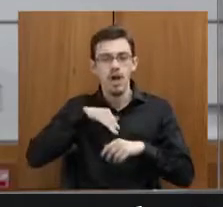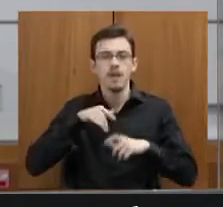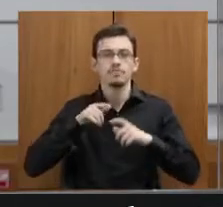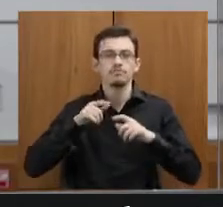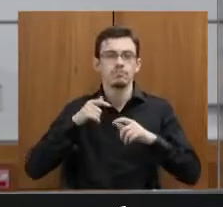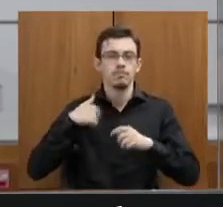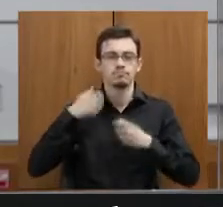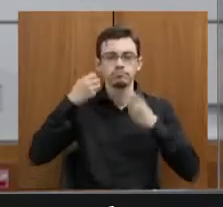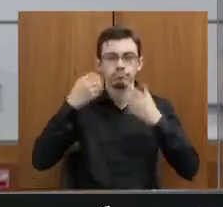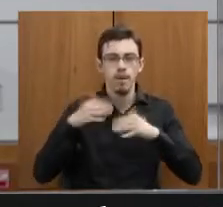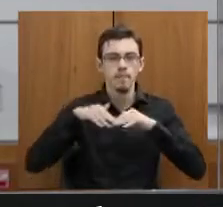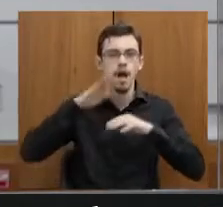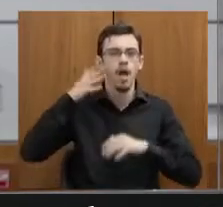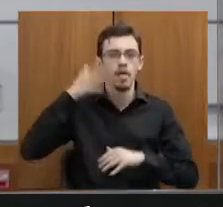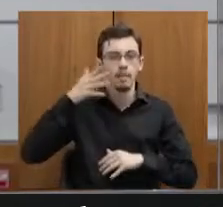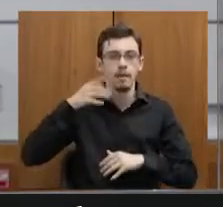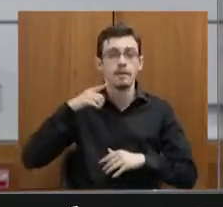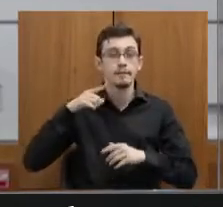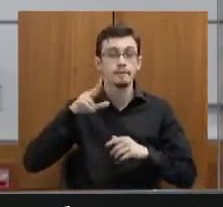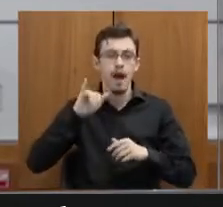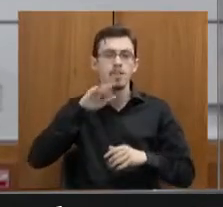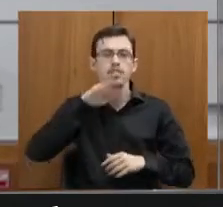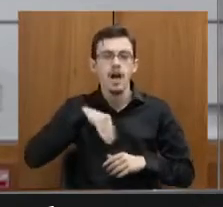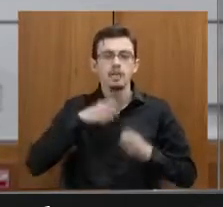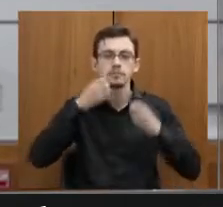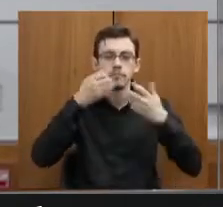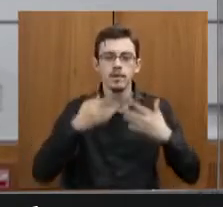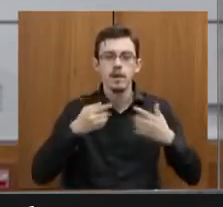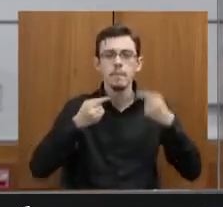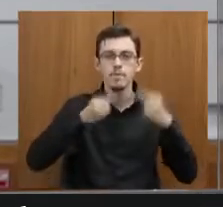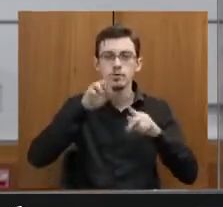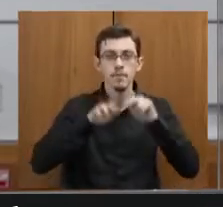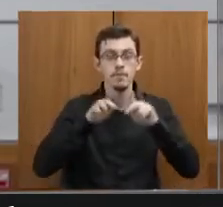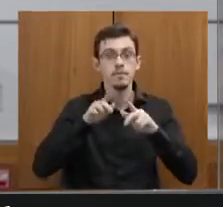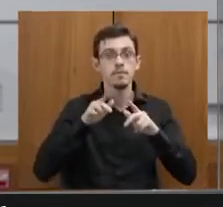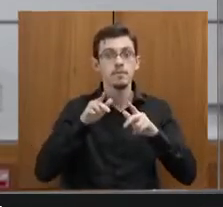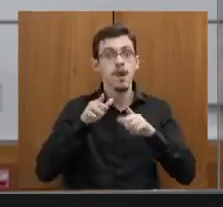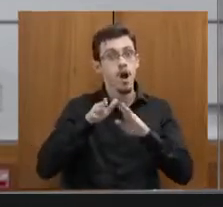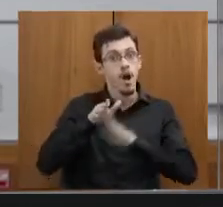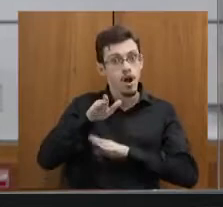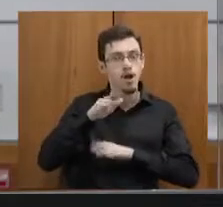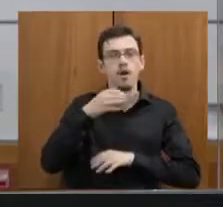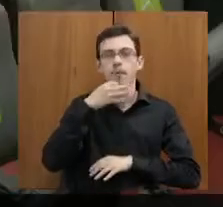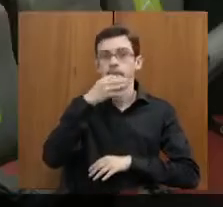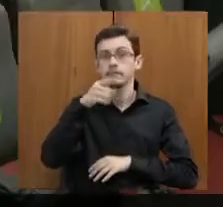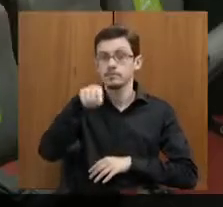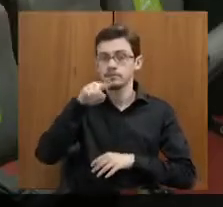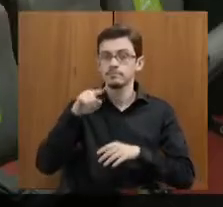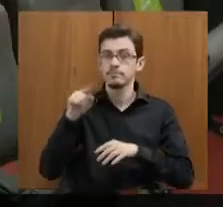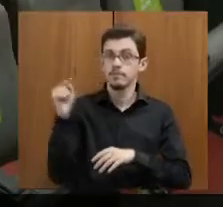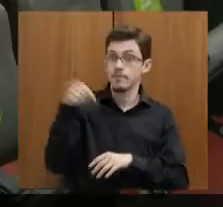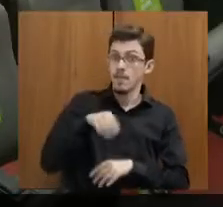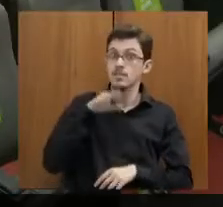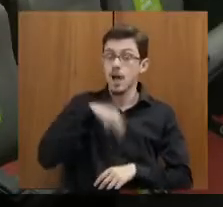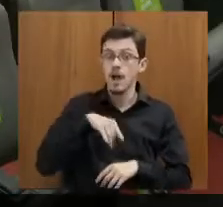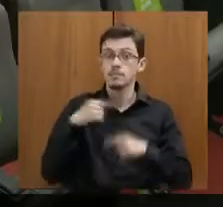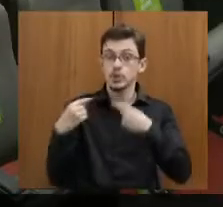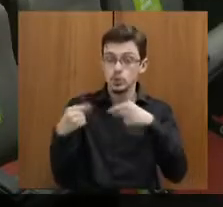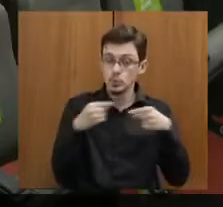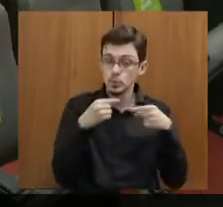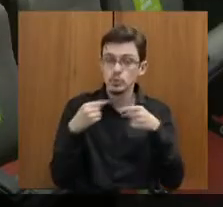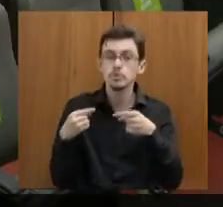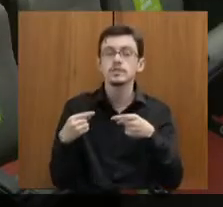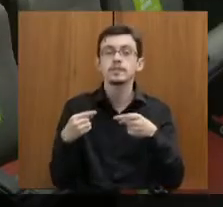da tarde né e é uma mesa que vai falar das políticas públicas eu sugiro que vocês estejam aqui para fazer o debate das políticas